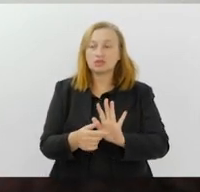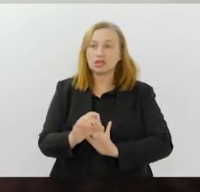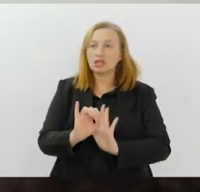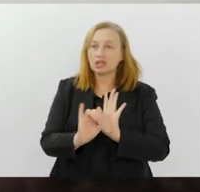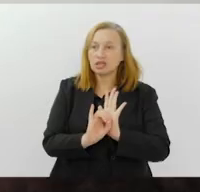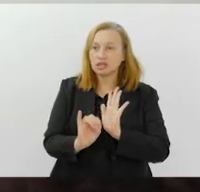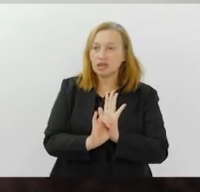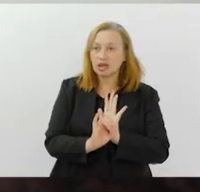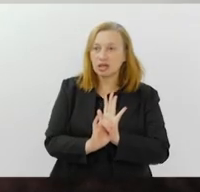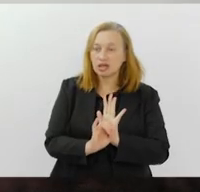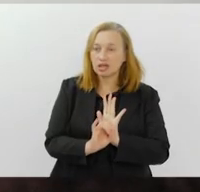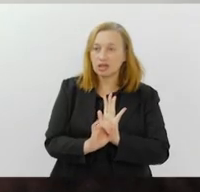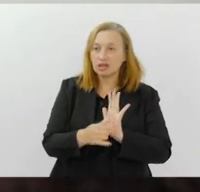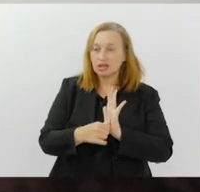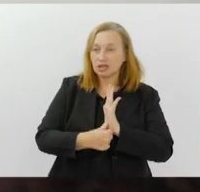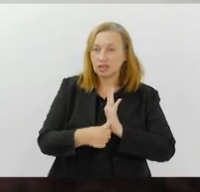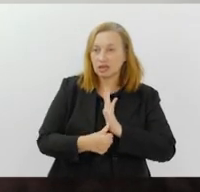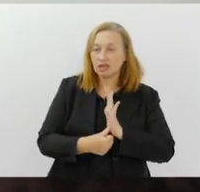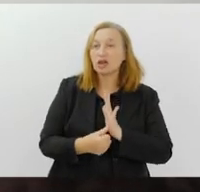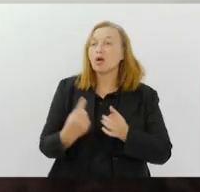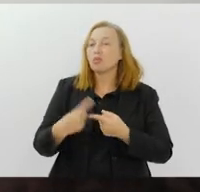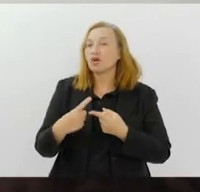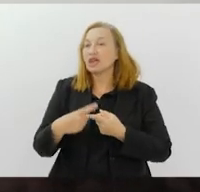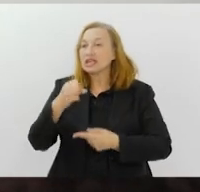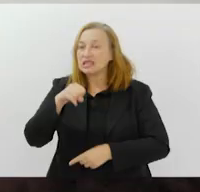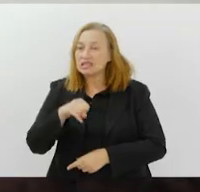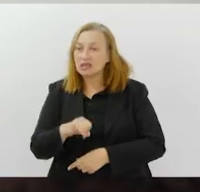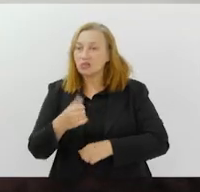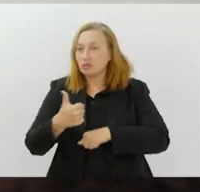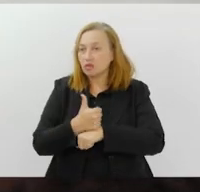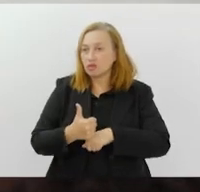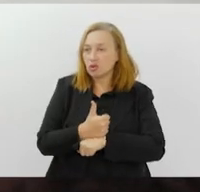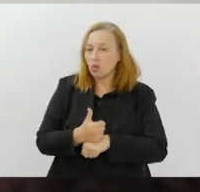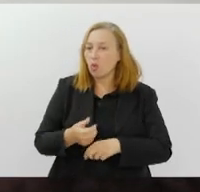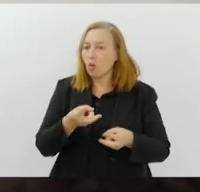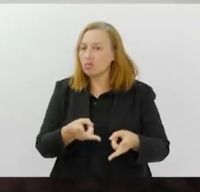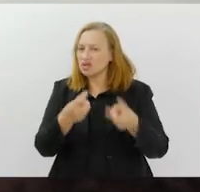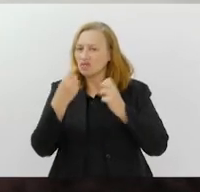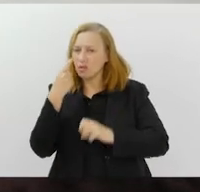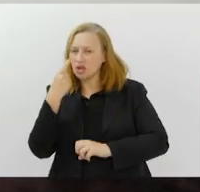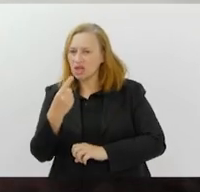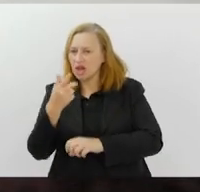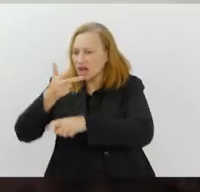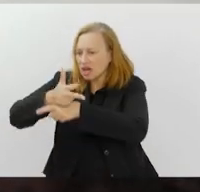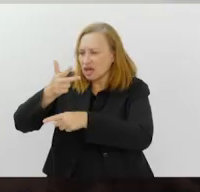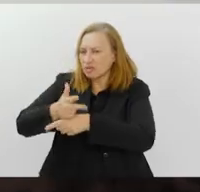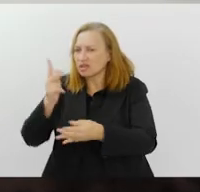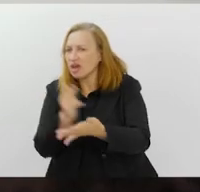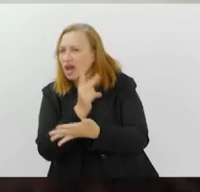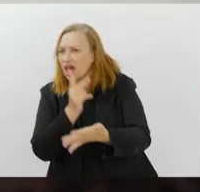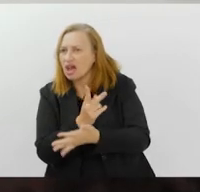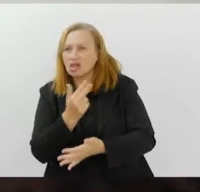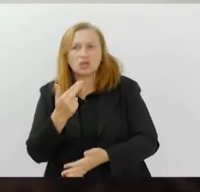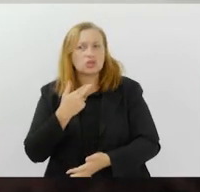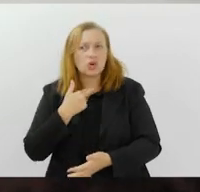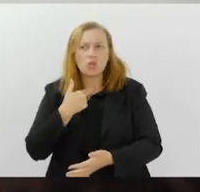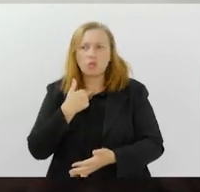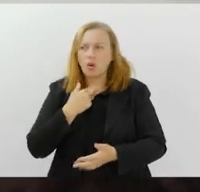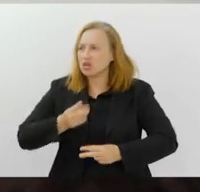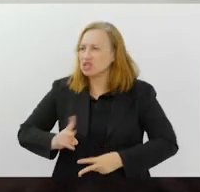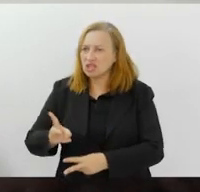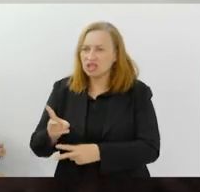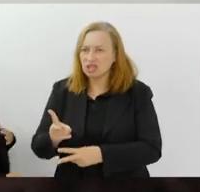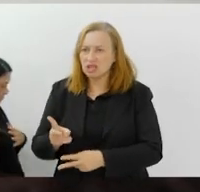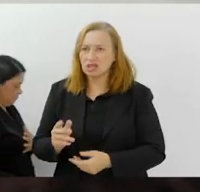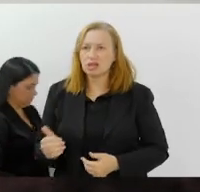abordagem Porque se o profissional identificou que a câmera errou ele não pode só seguir em frente